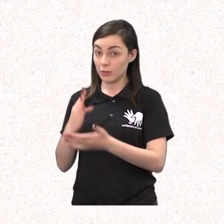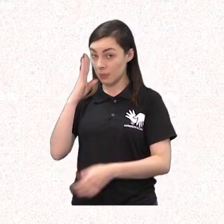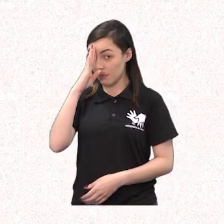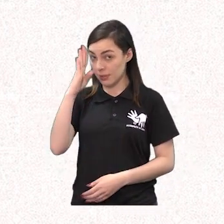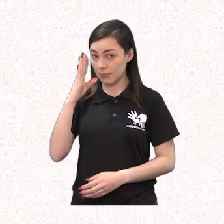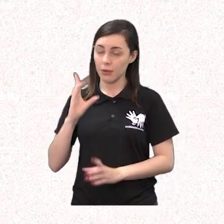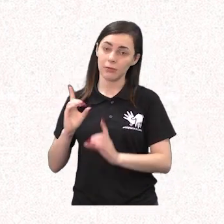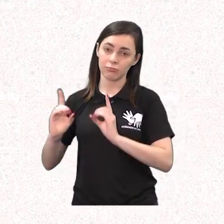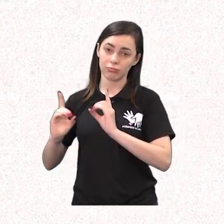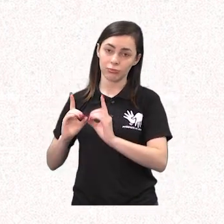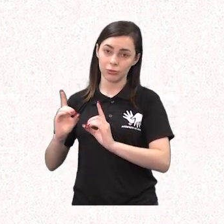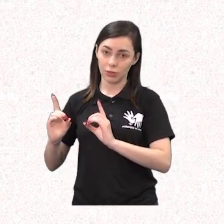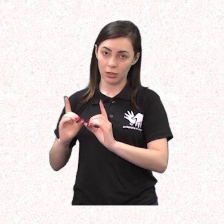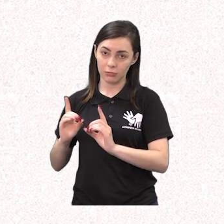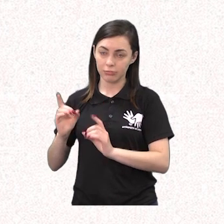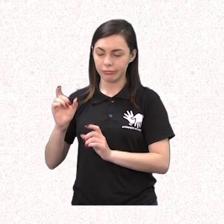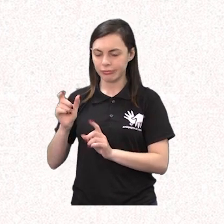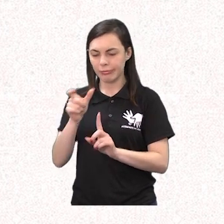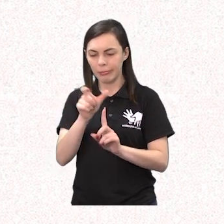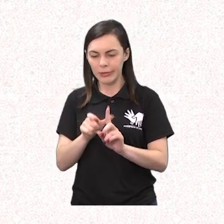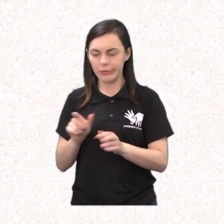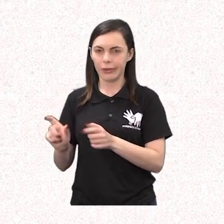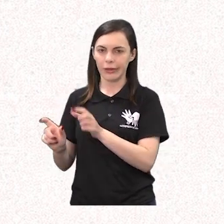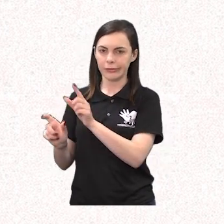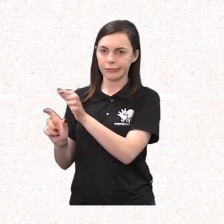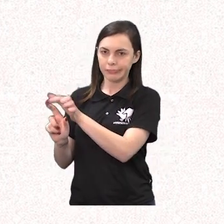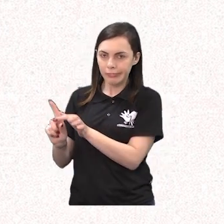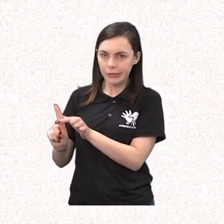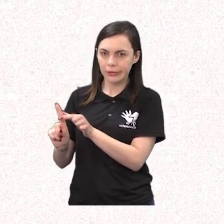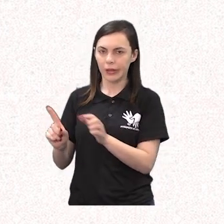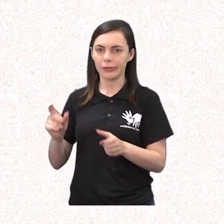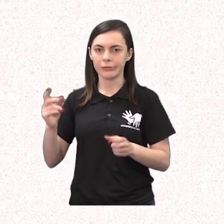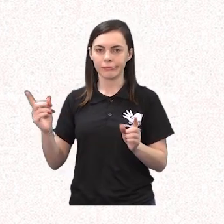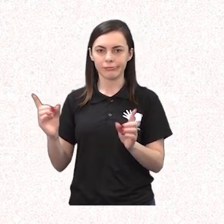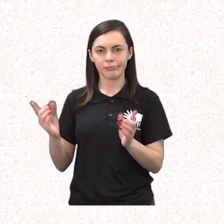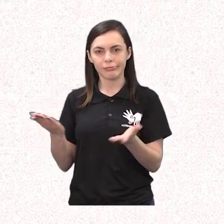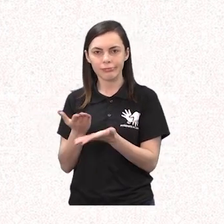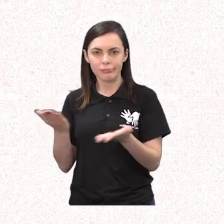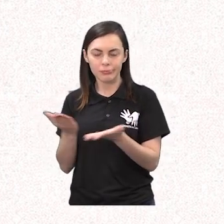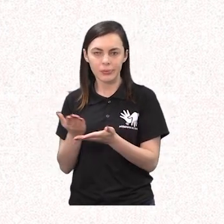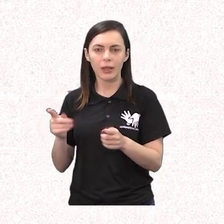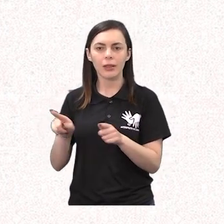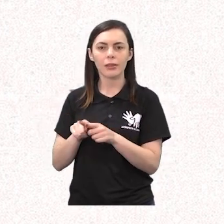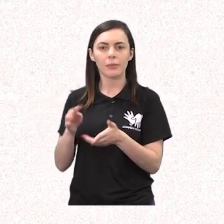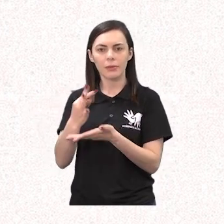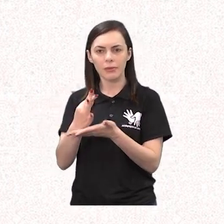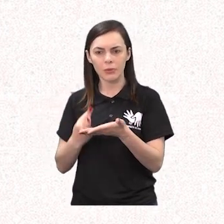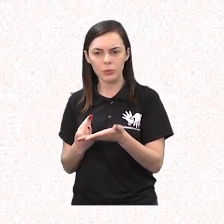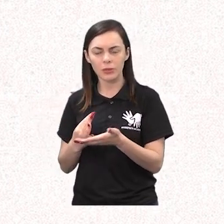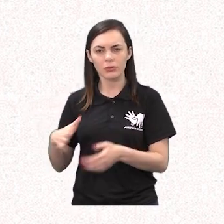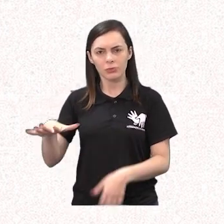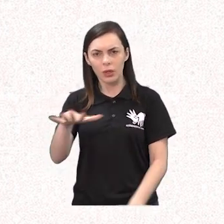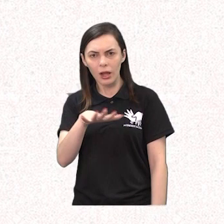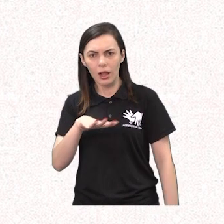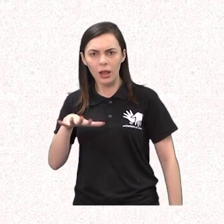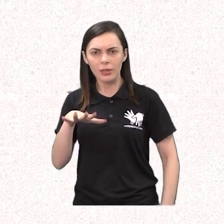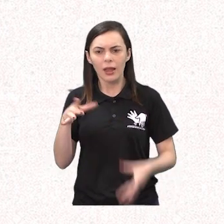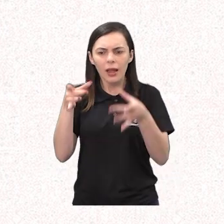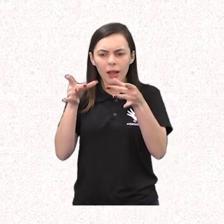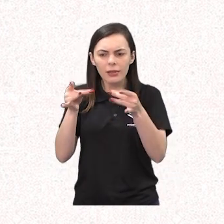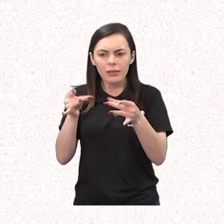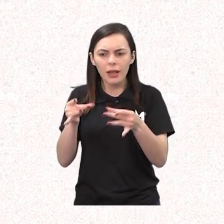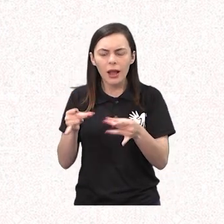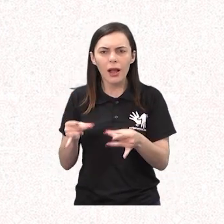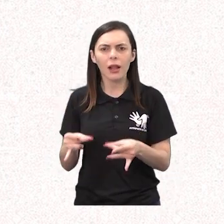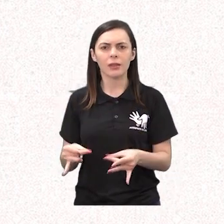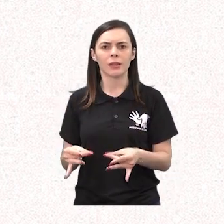principal, que são os diálogos dos personagens, que nada mais é do que a narrativa, mas além disso, ele tem um texto cênico, onde é